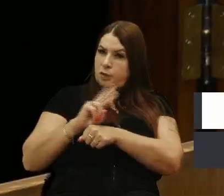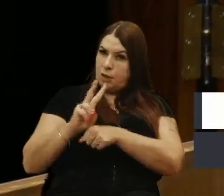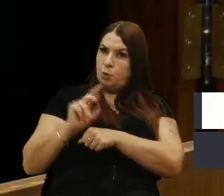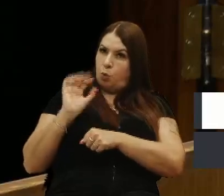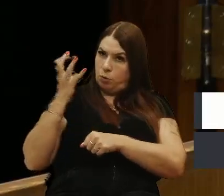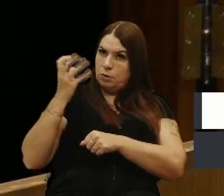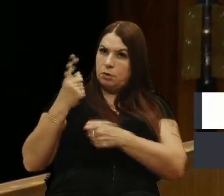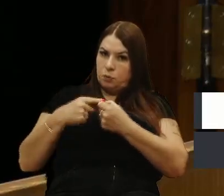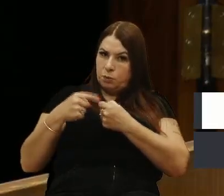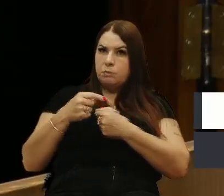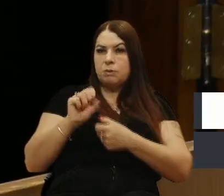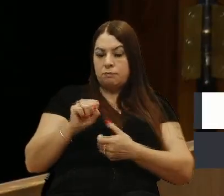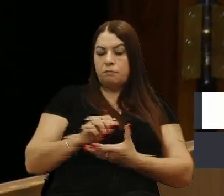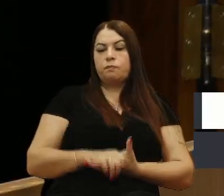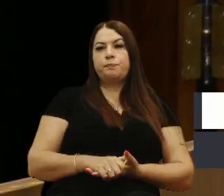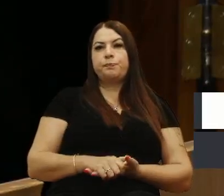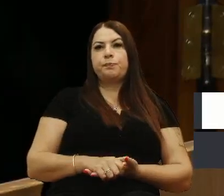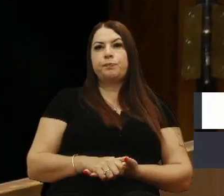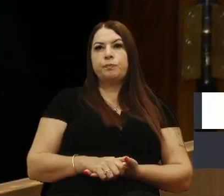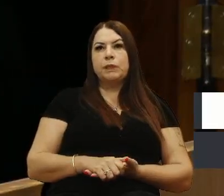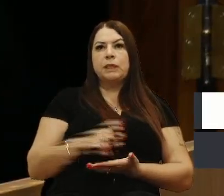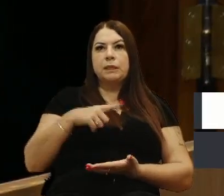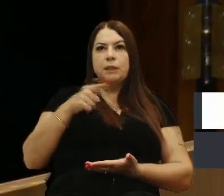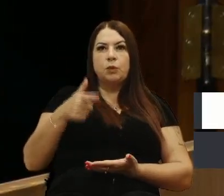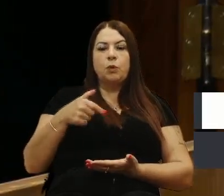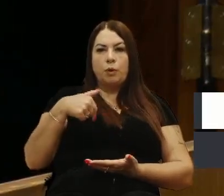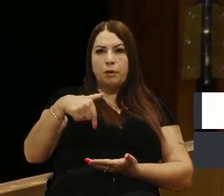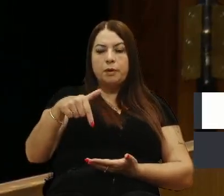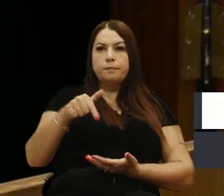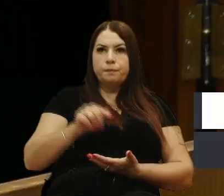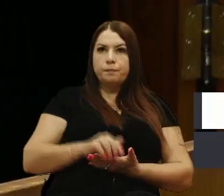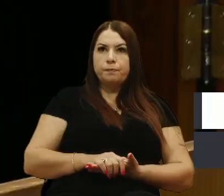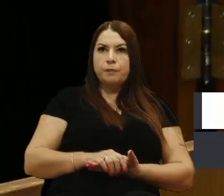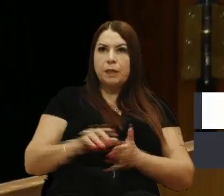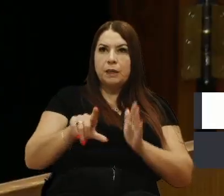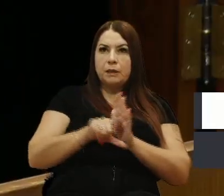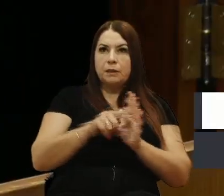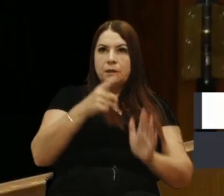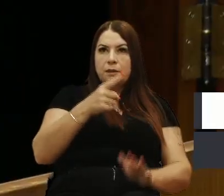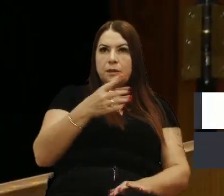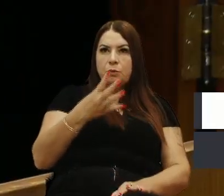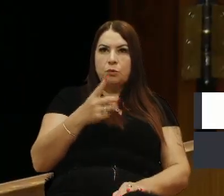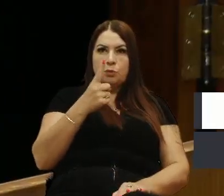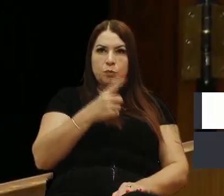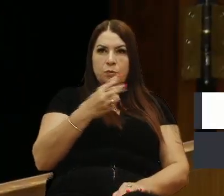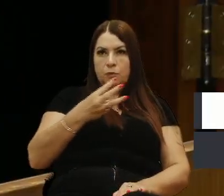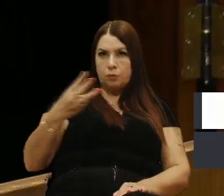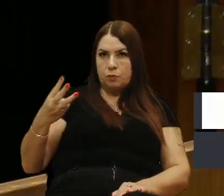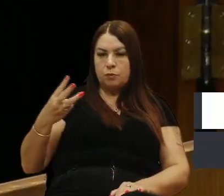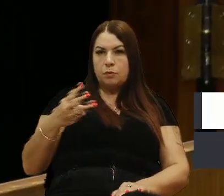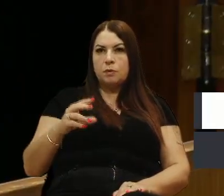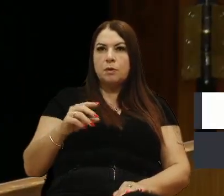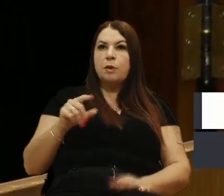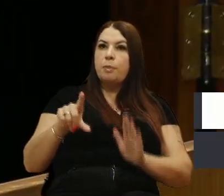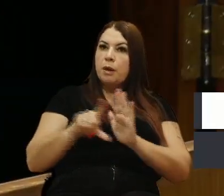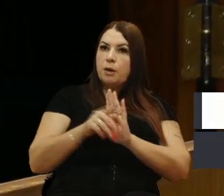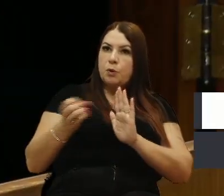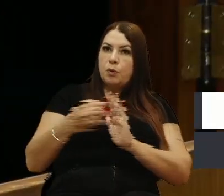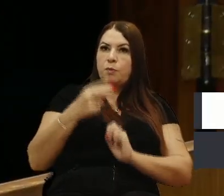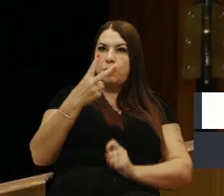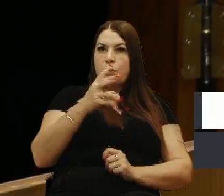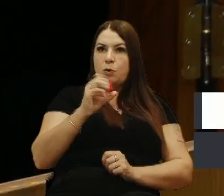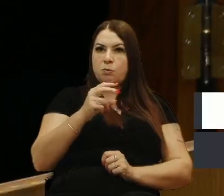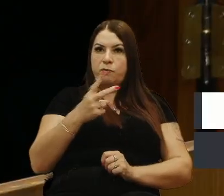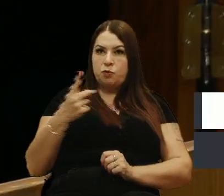que acontece no nosso município. Nós temos agora em vigência a Lei 14.133, só que é uma lei nova de